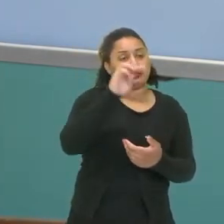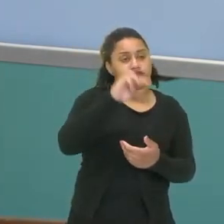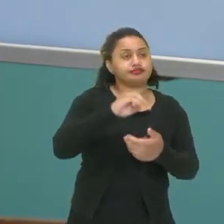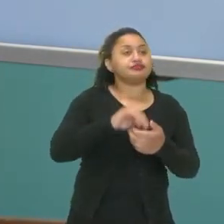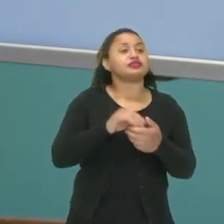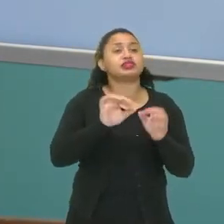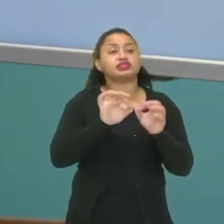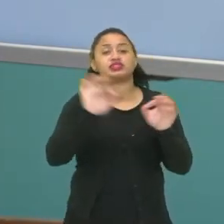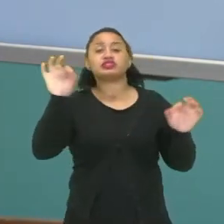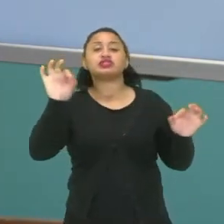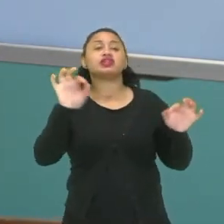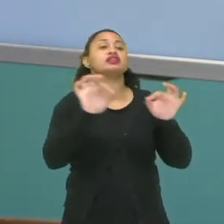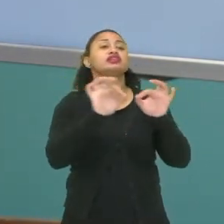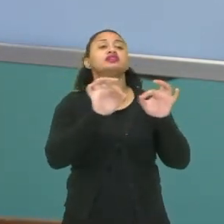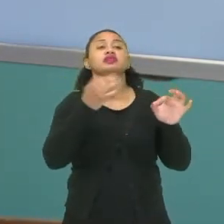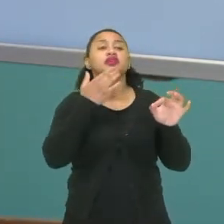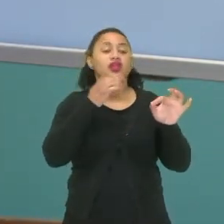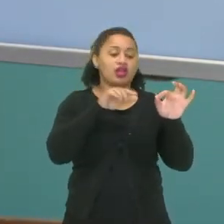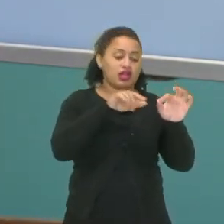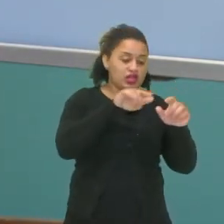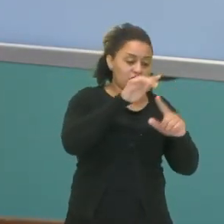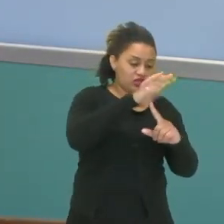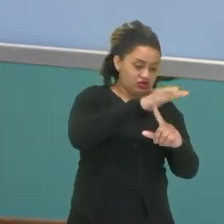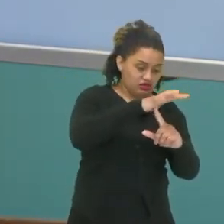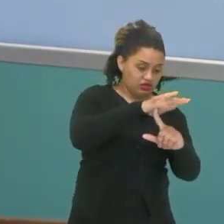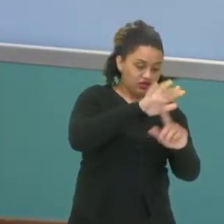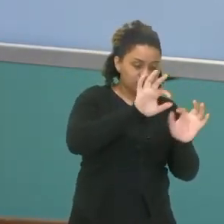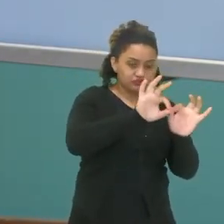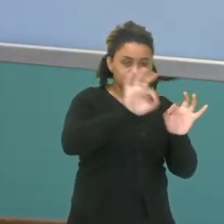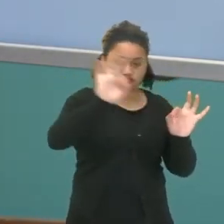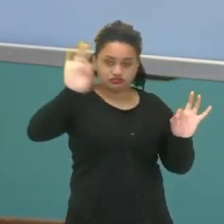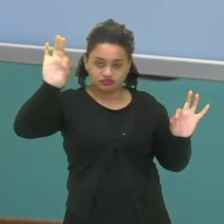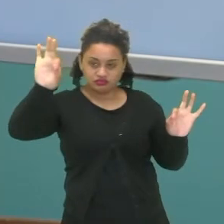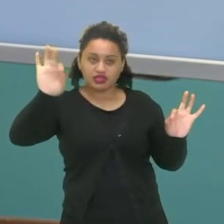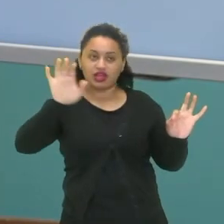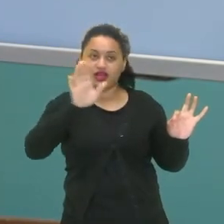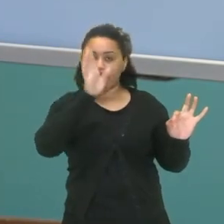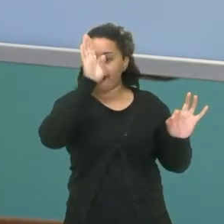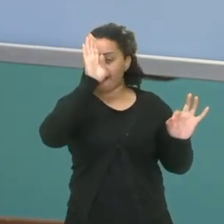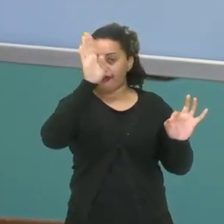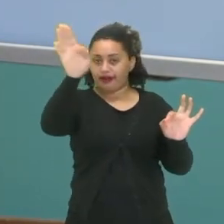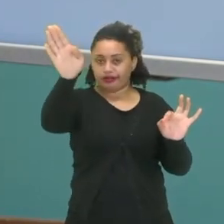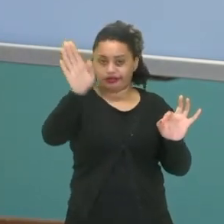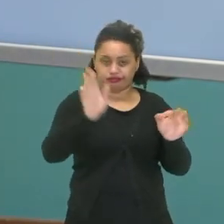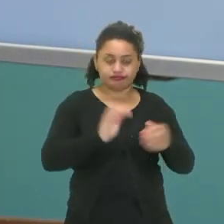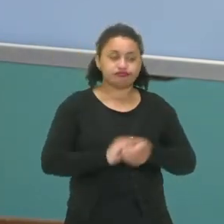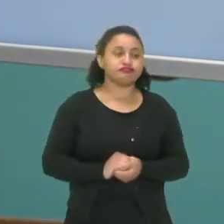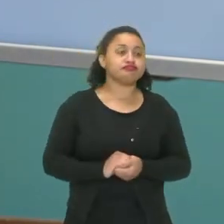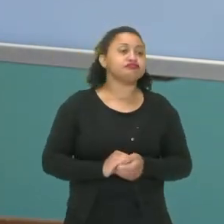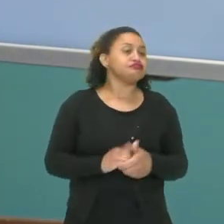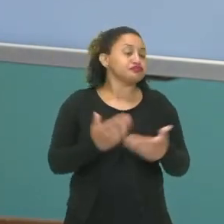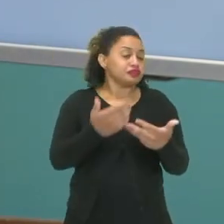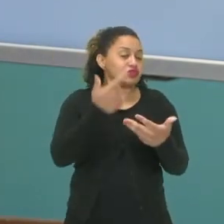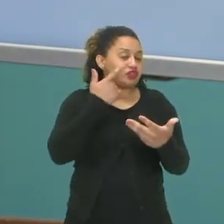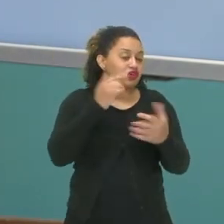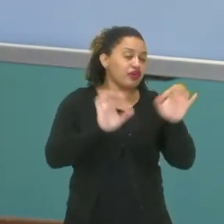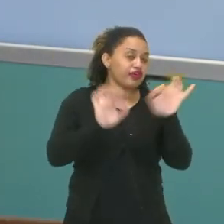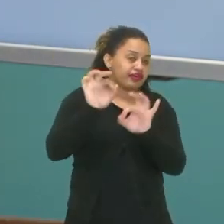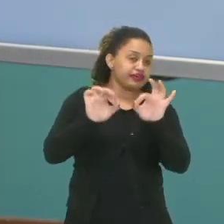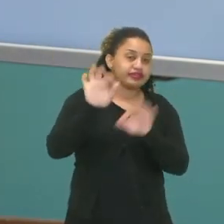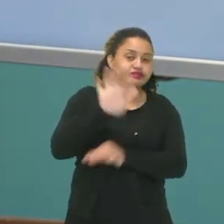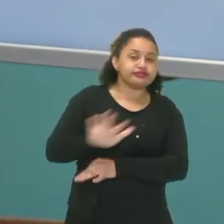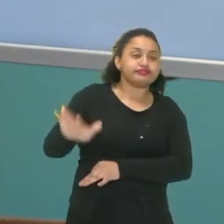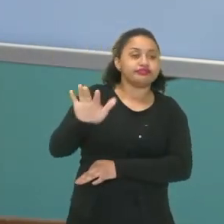distância? É exatamente ele sair daqui e chegar aqui em linha reta. Vamos esquematizar essa situação aqui para a